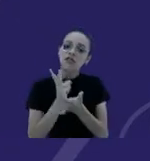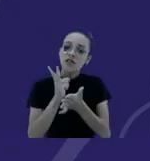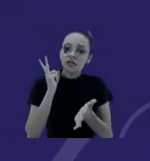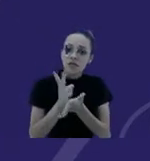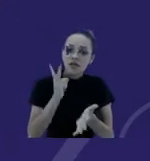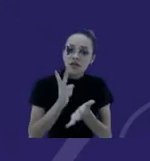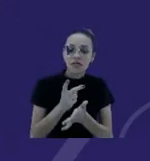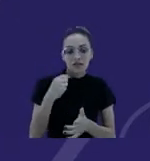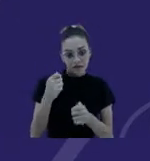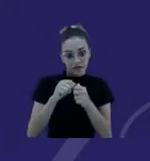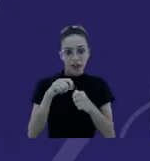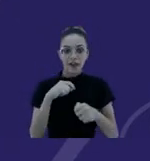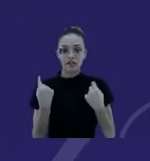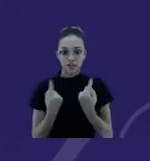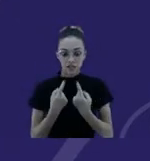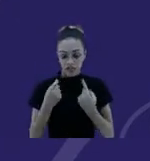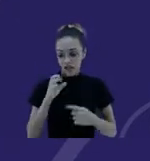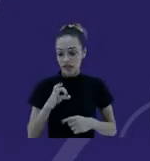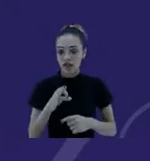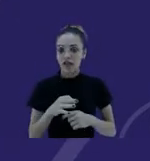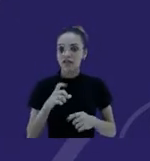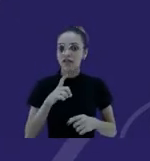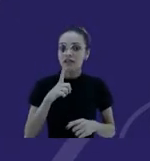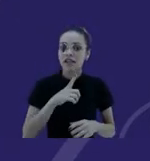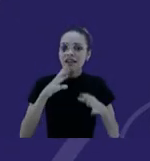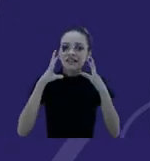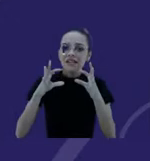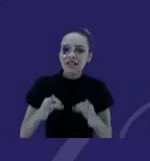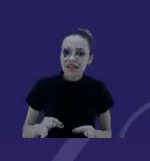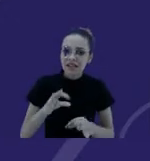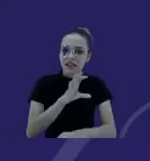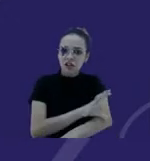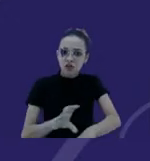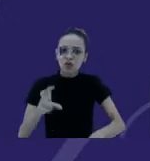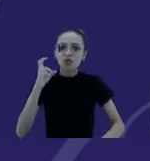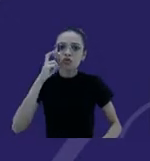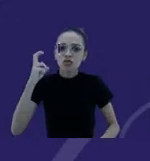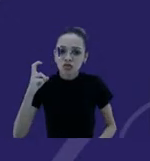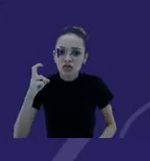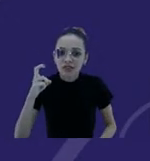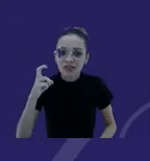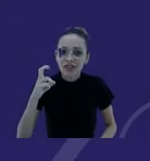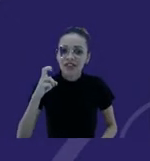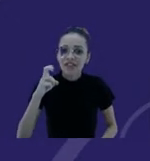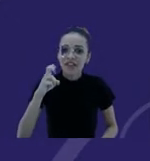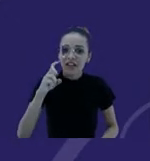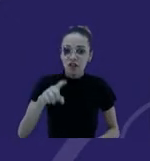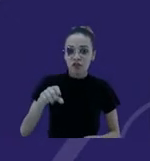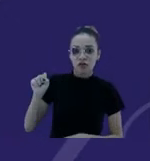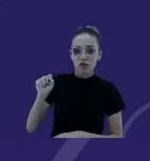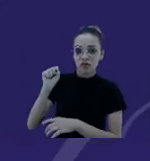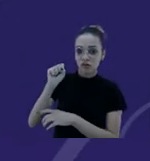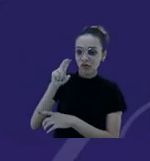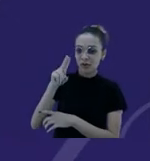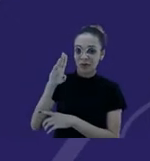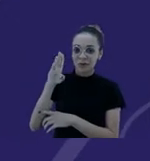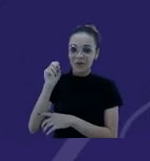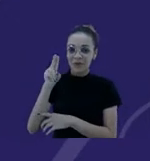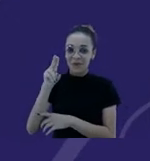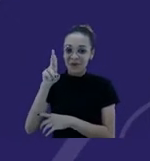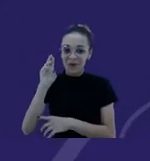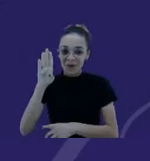nos fazem, né, ter a certeza que a cultura no subúrbio da Leopoldina, ela é muito